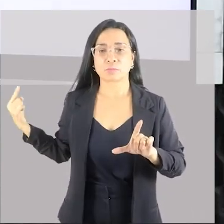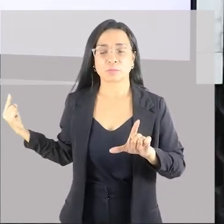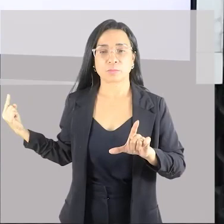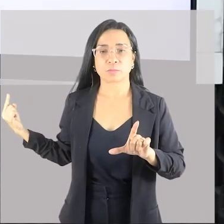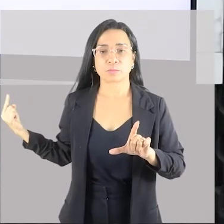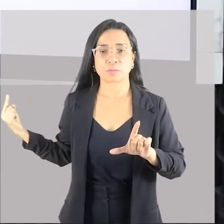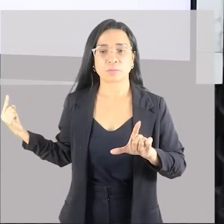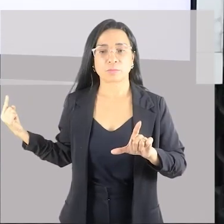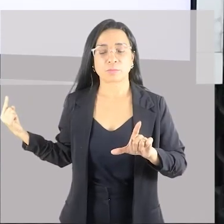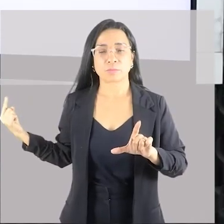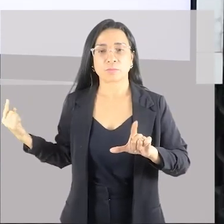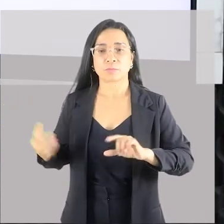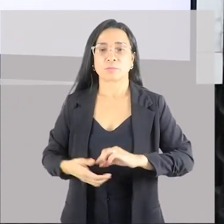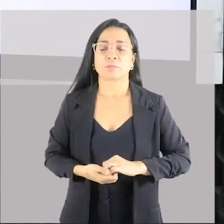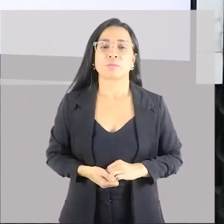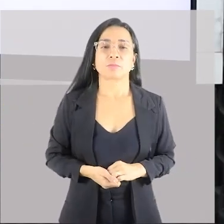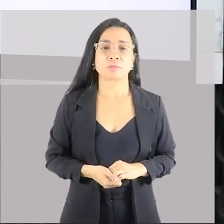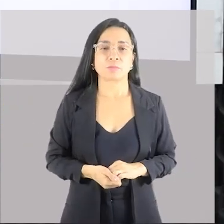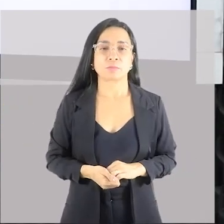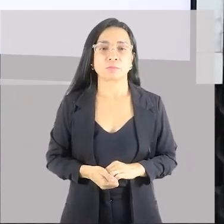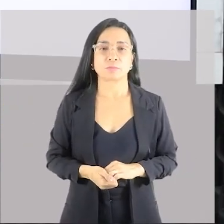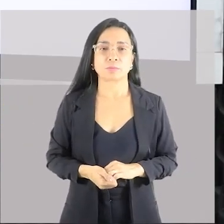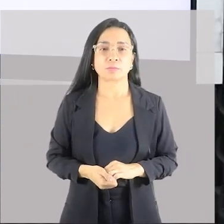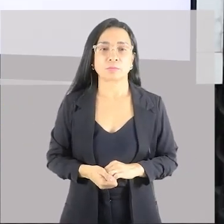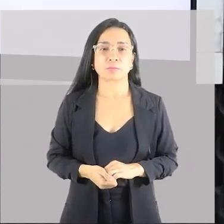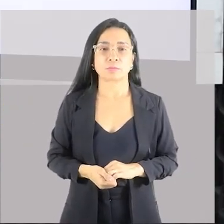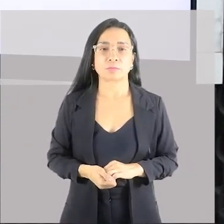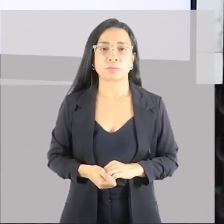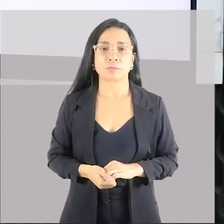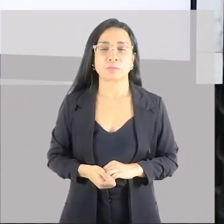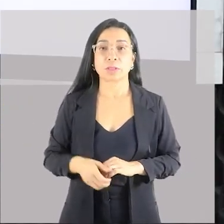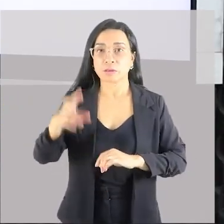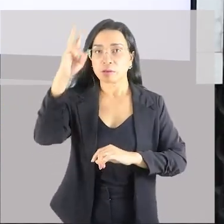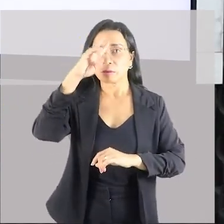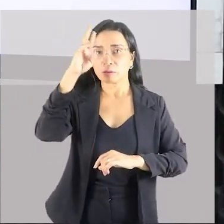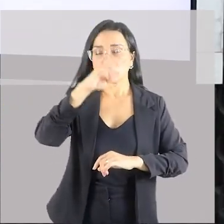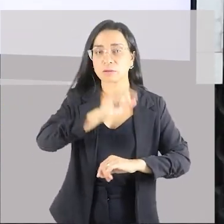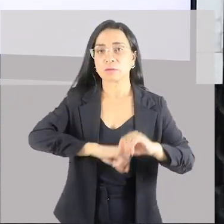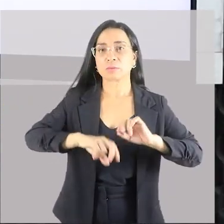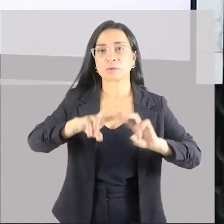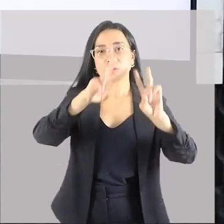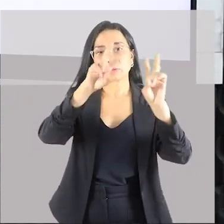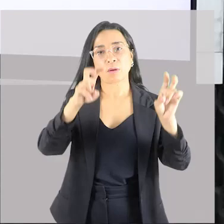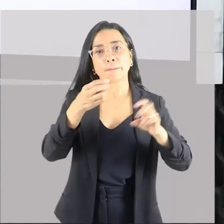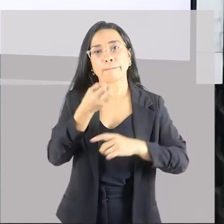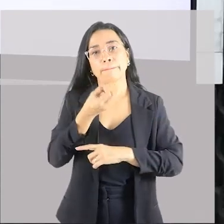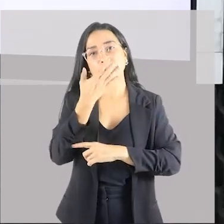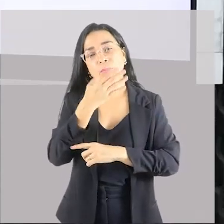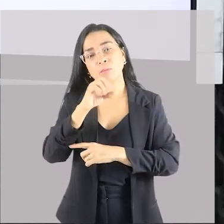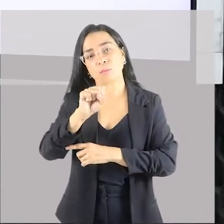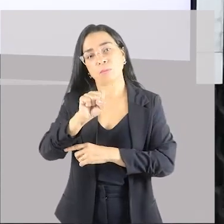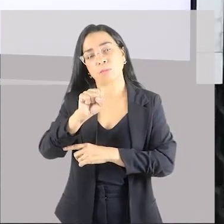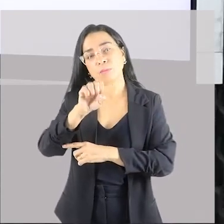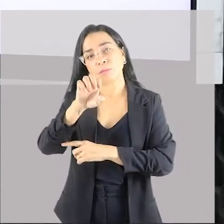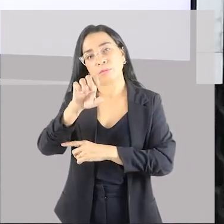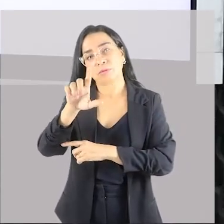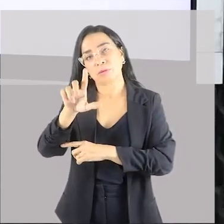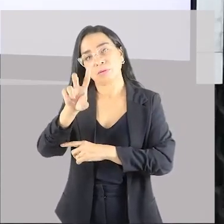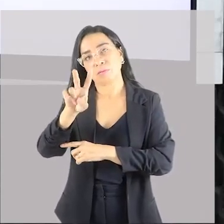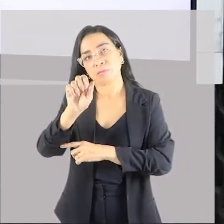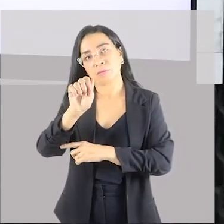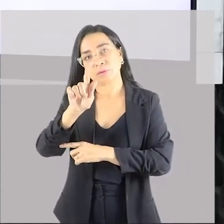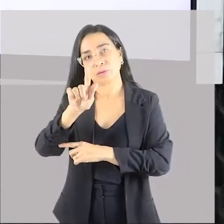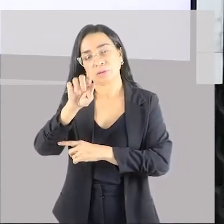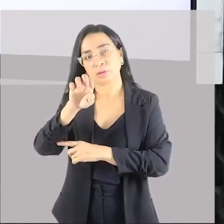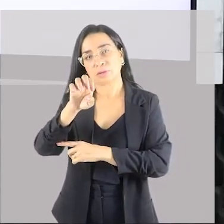vem comigo que tem mais dicas aqui para ti. Lembra-te da expressão bom selvagem. Quer uma dica legal?